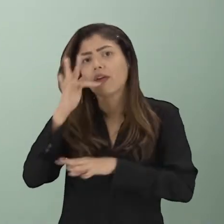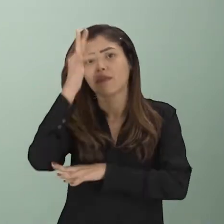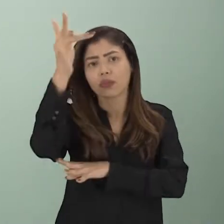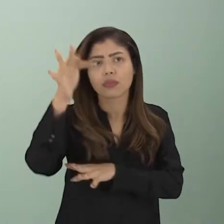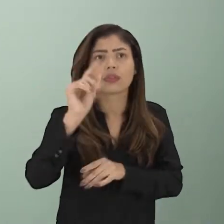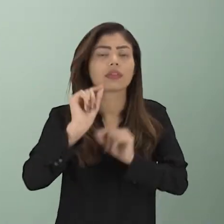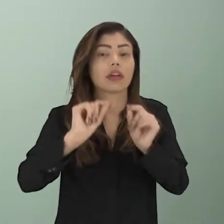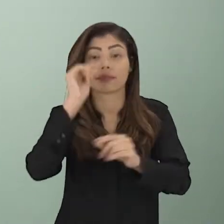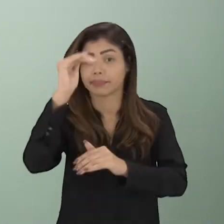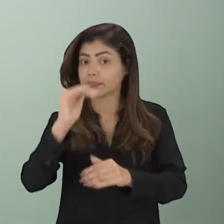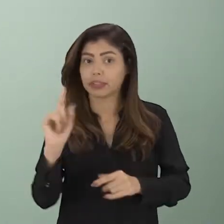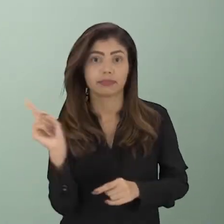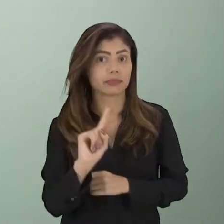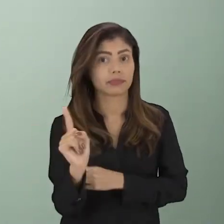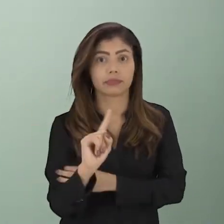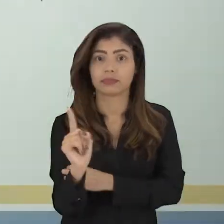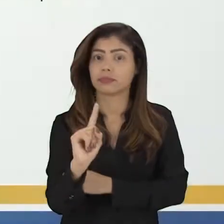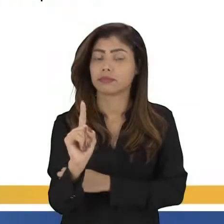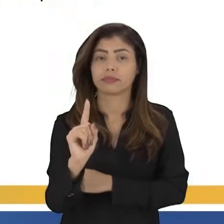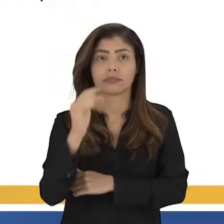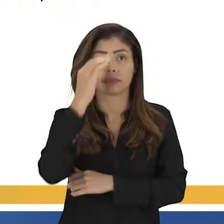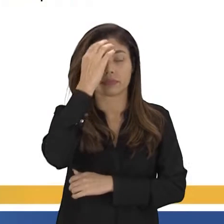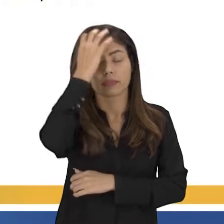indicativo, não cai assim.